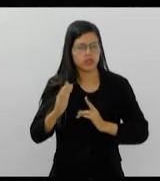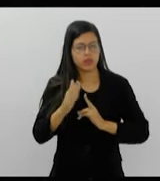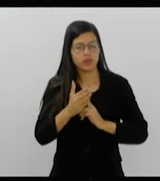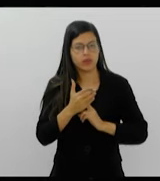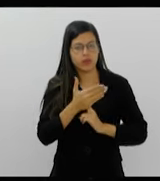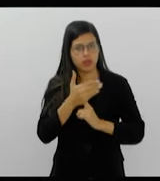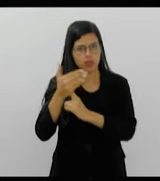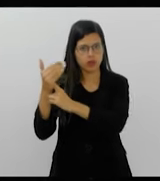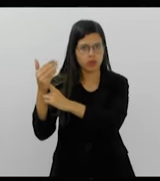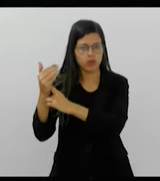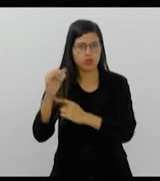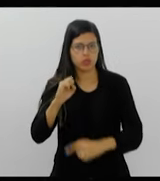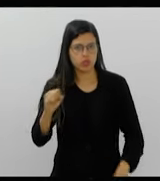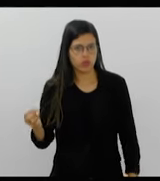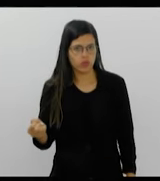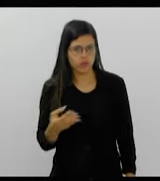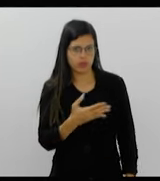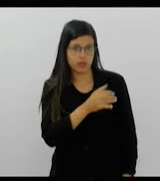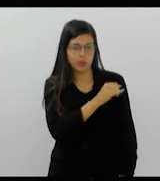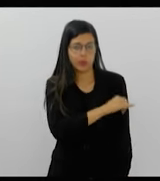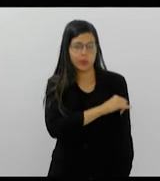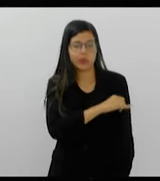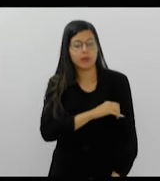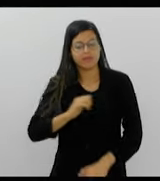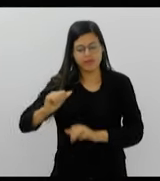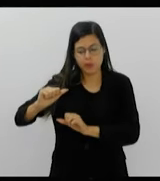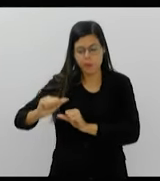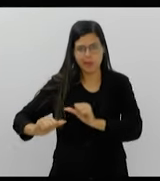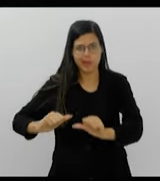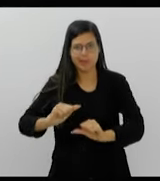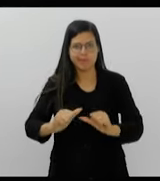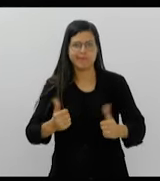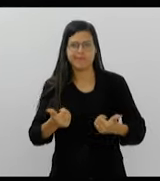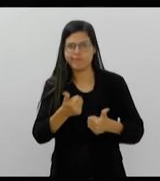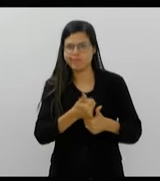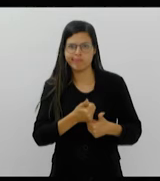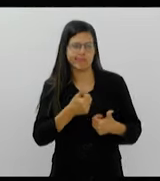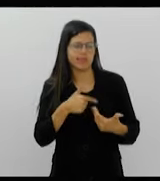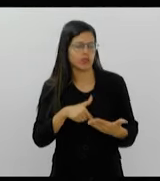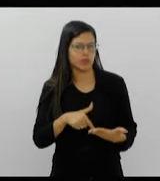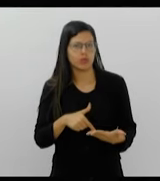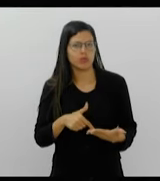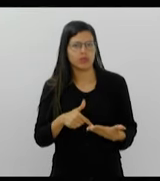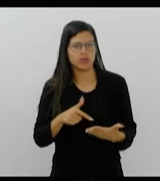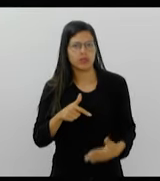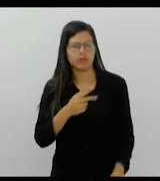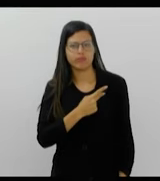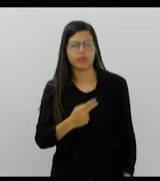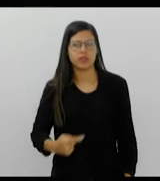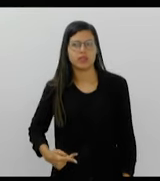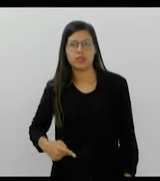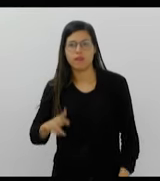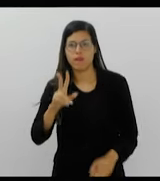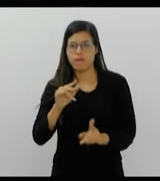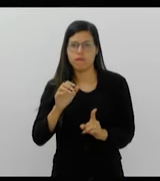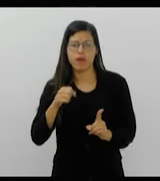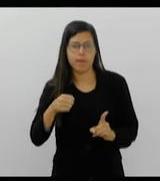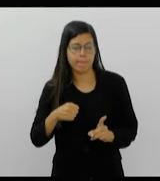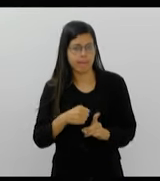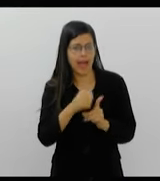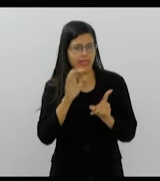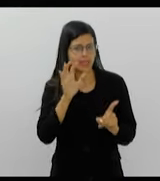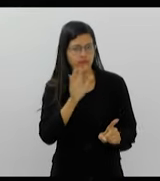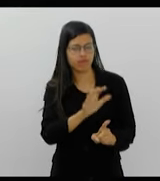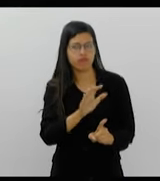inovação fluminense. Com essas mudanças, acredita-se que isso vai impactar a trajetória